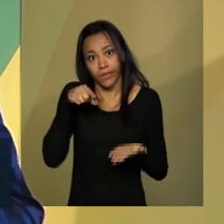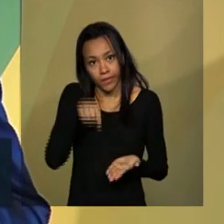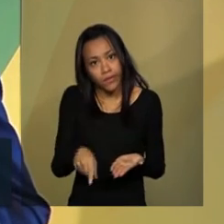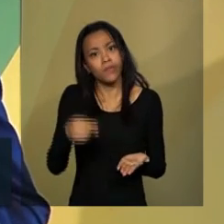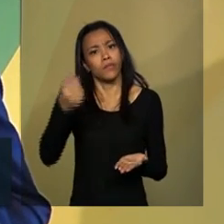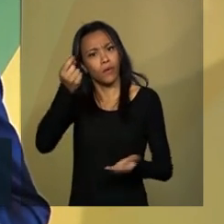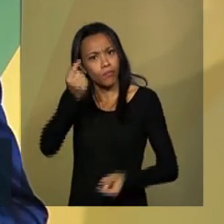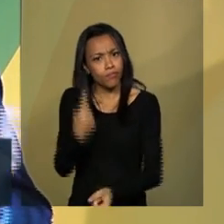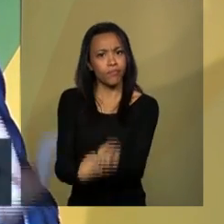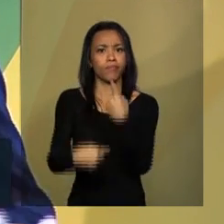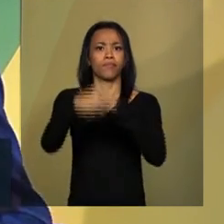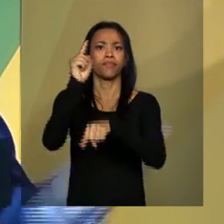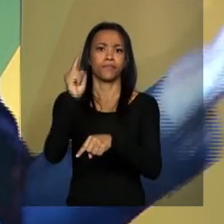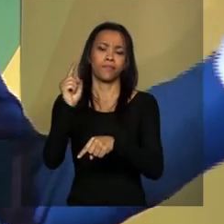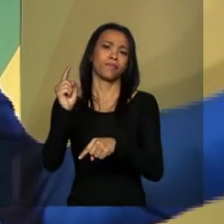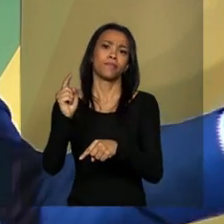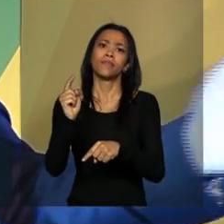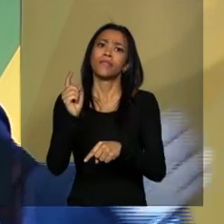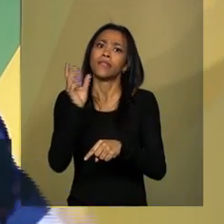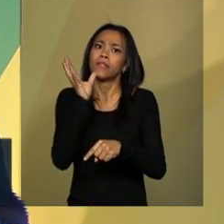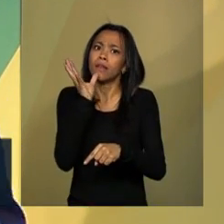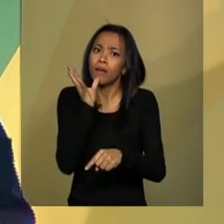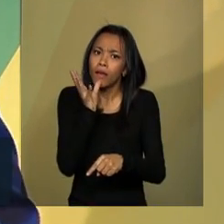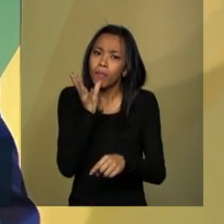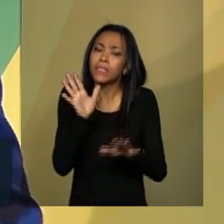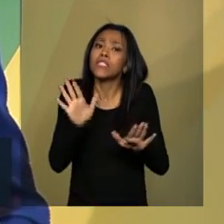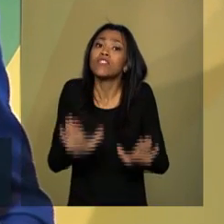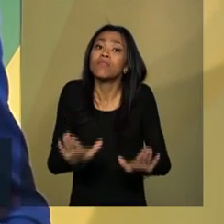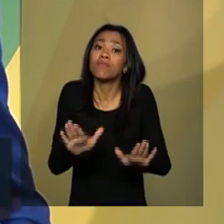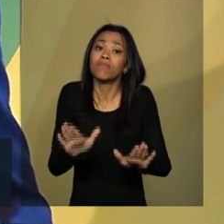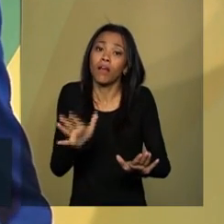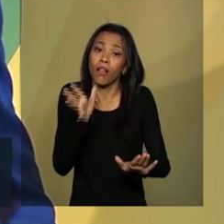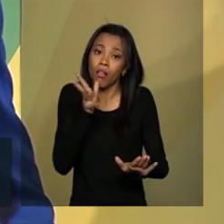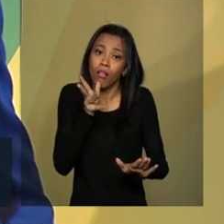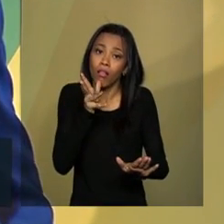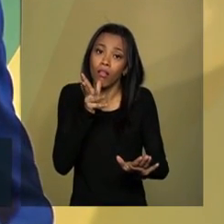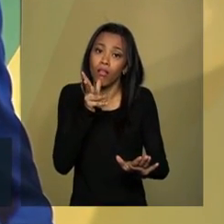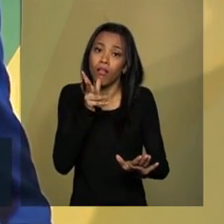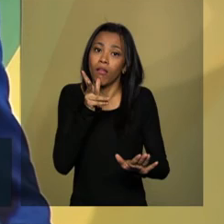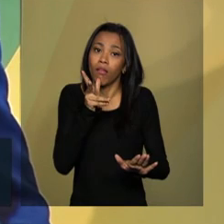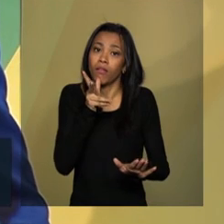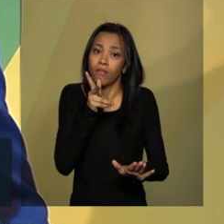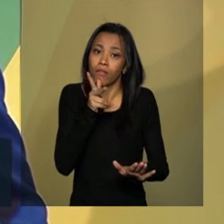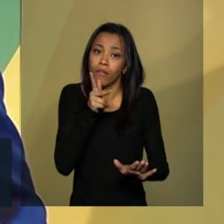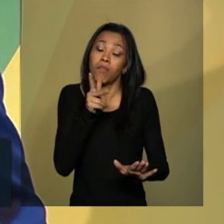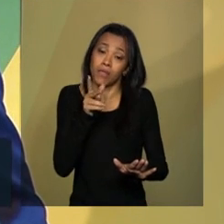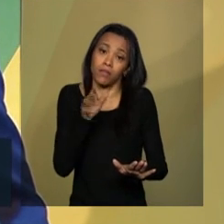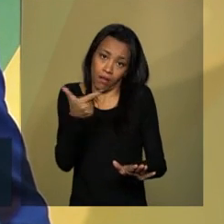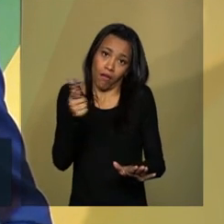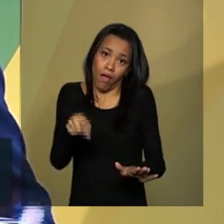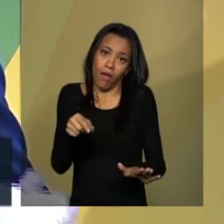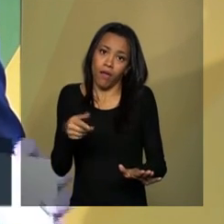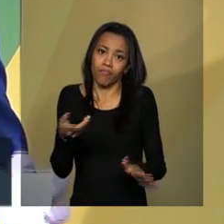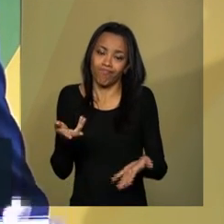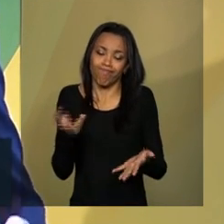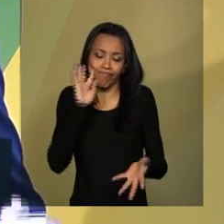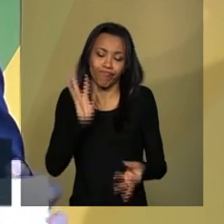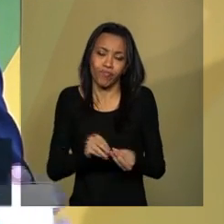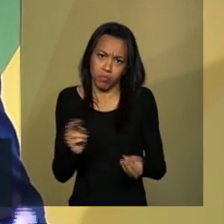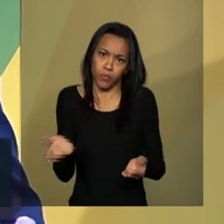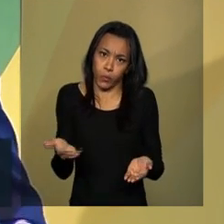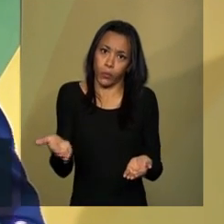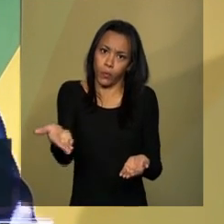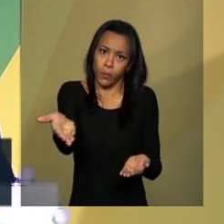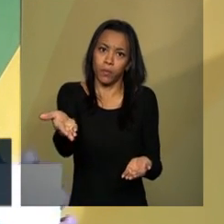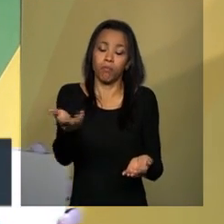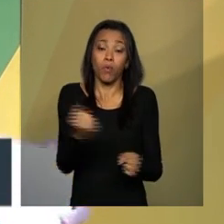progresso mais lento do que esperávamos, o que o governo queria, mas ainda assim é uma aceleração na construção de ferrovias no